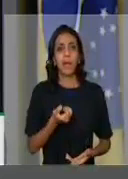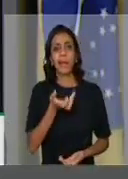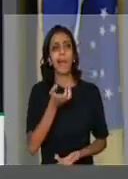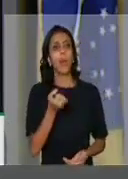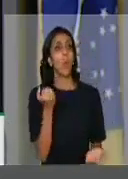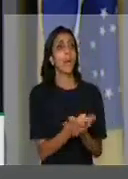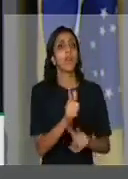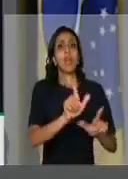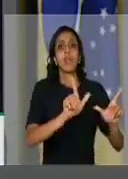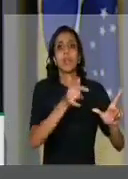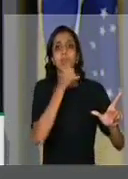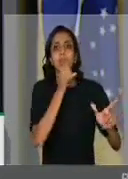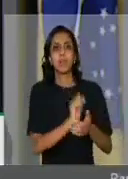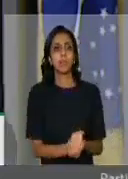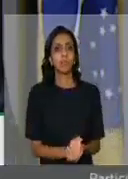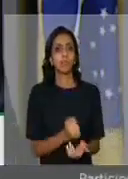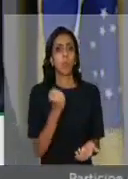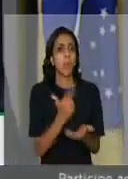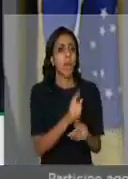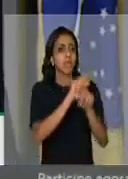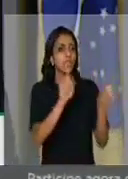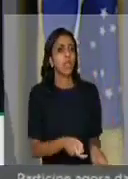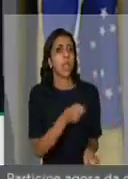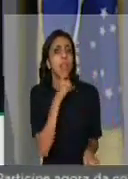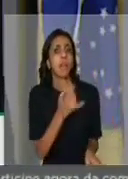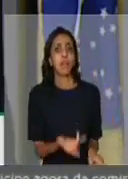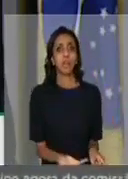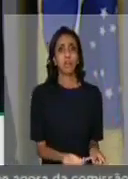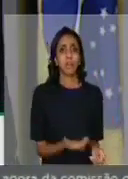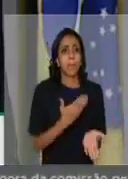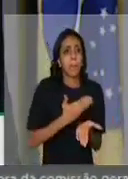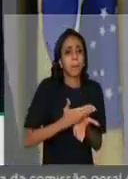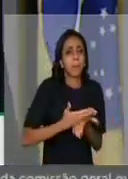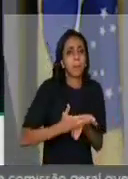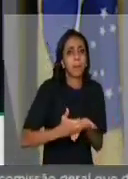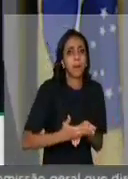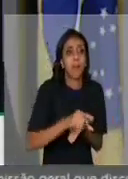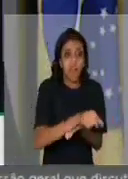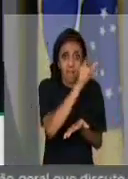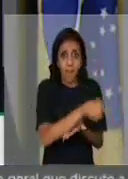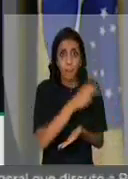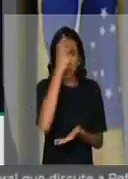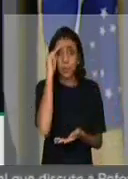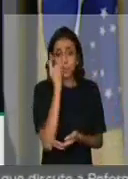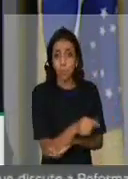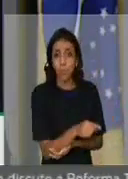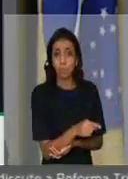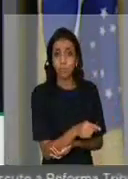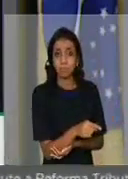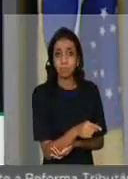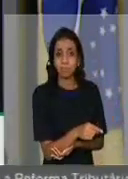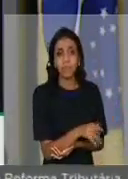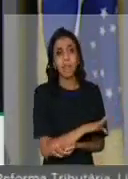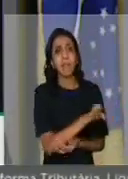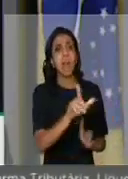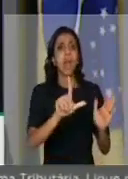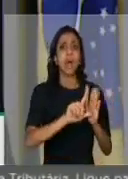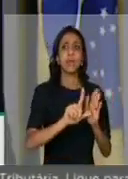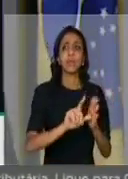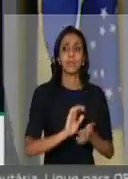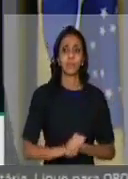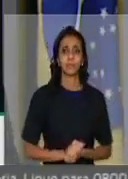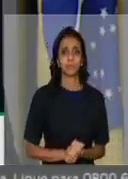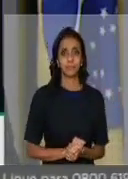um televisor, um fogão, uma geladeira, a prestação. Esta pessoa vai a uma loja